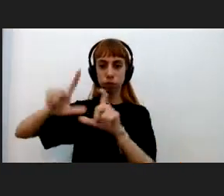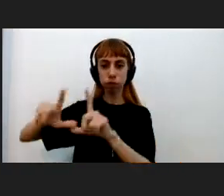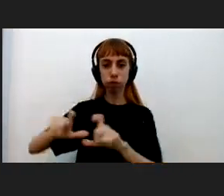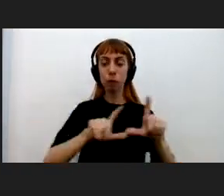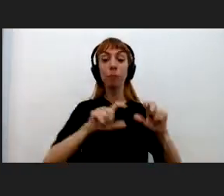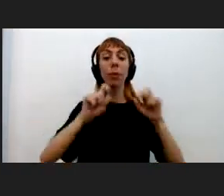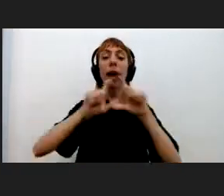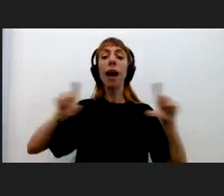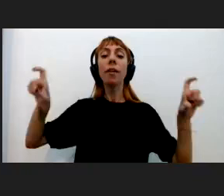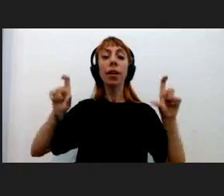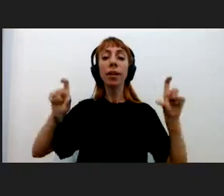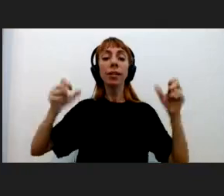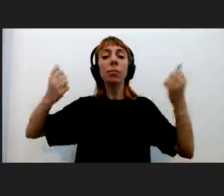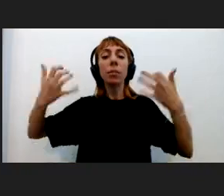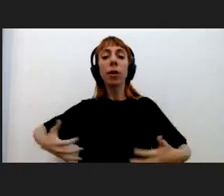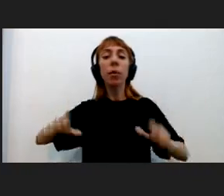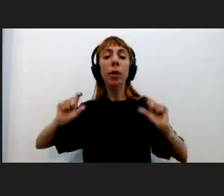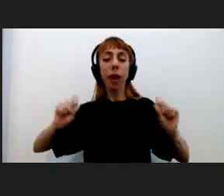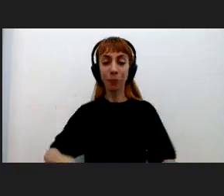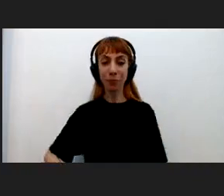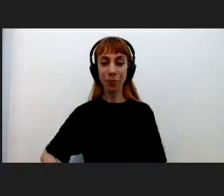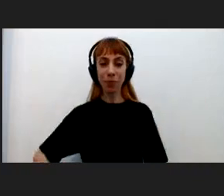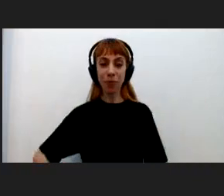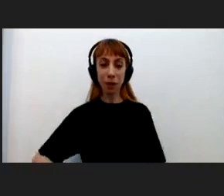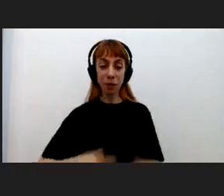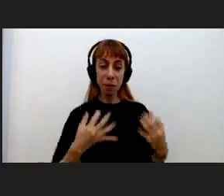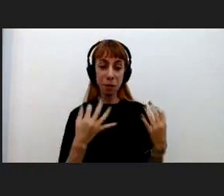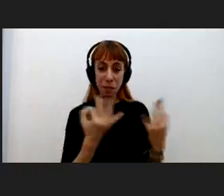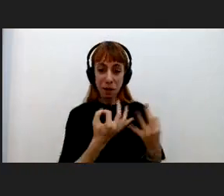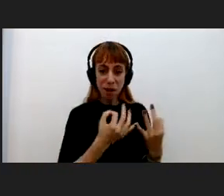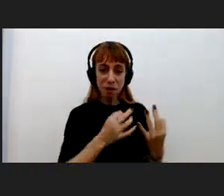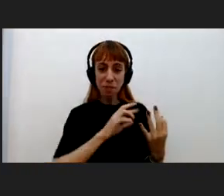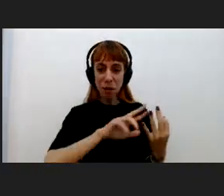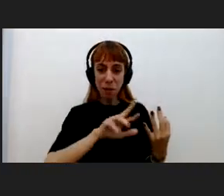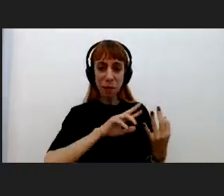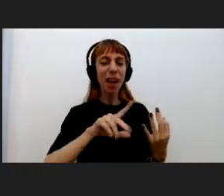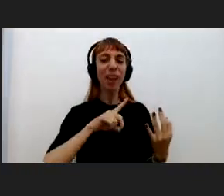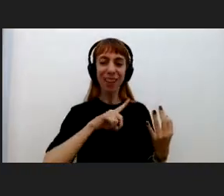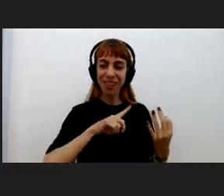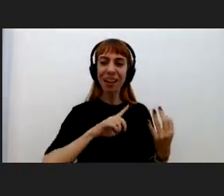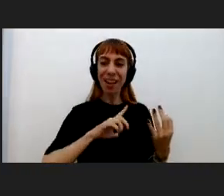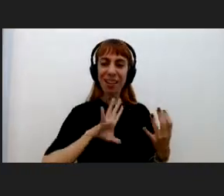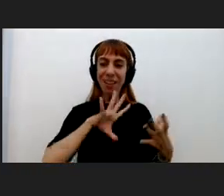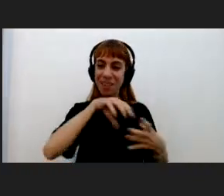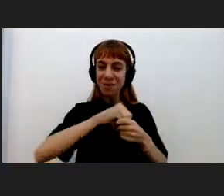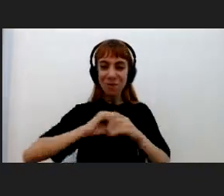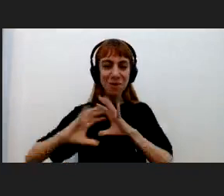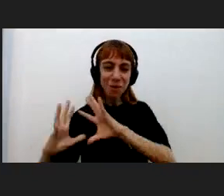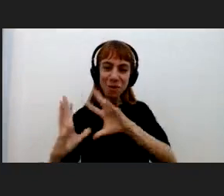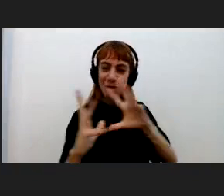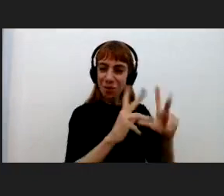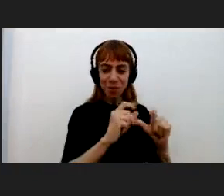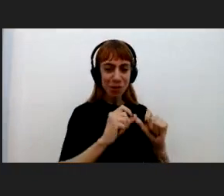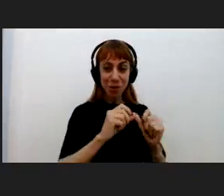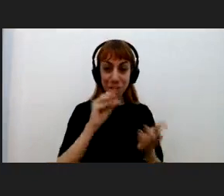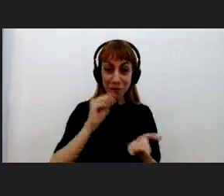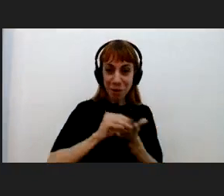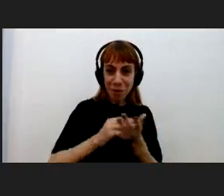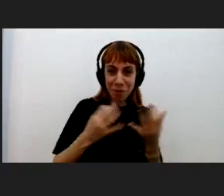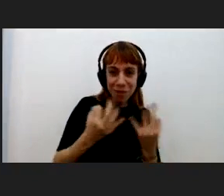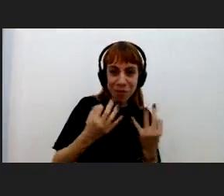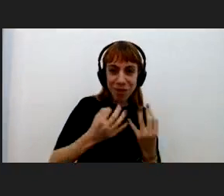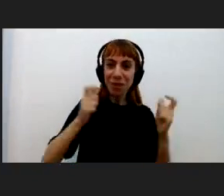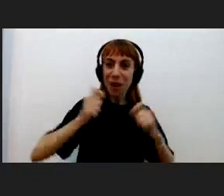existe uma imperfeição em tudo. É ela que permite a luz entrar. Amém. E eu achei um barato,